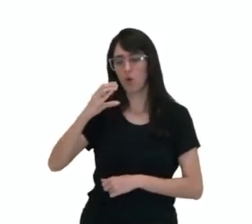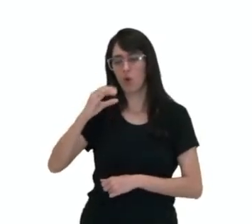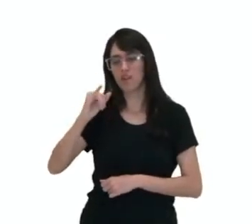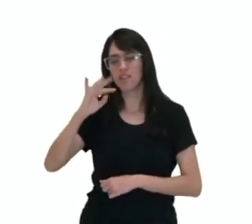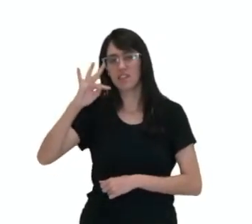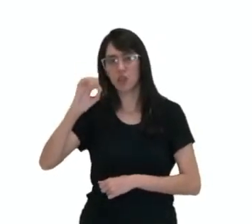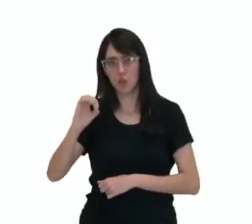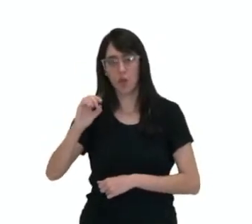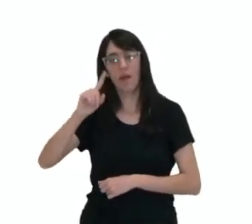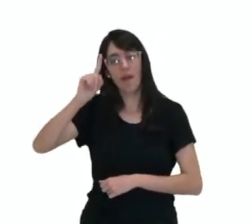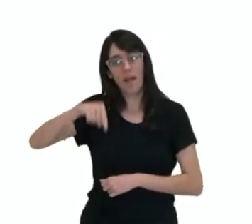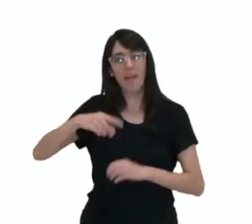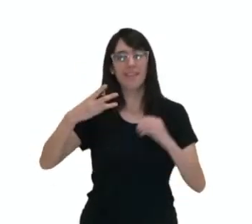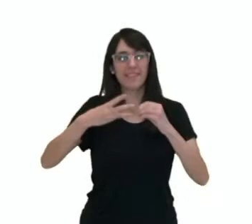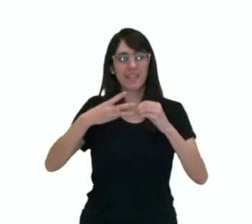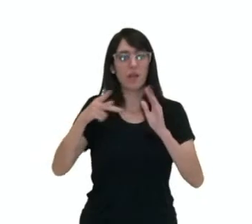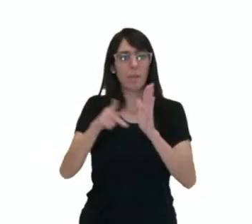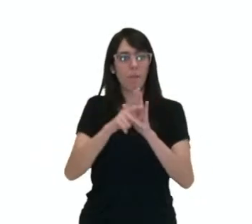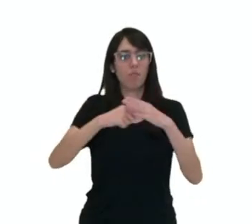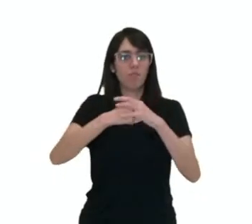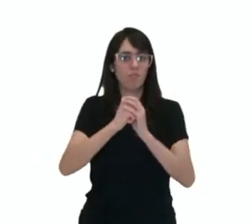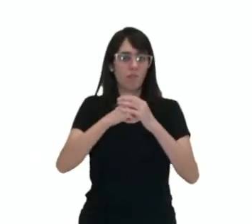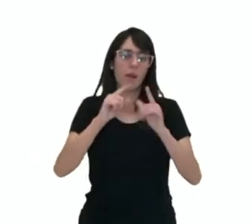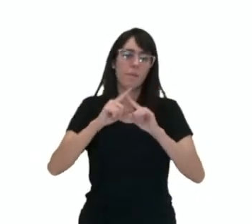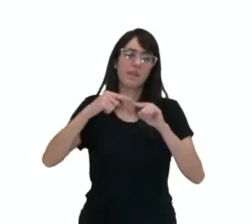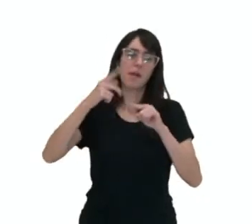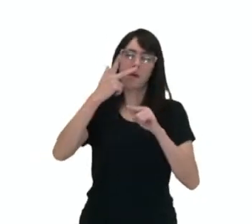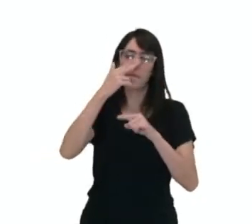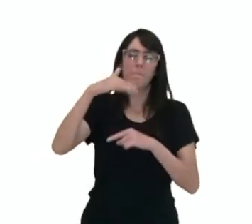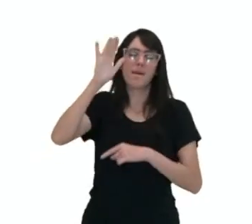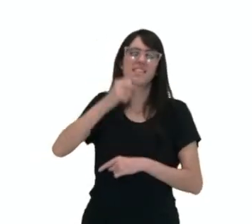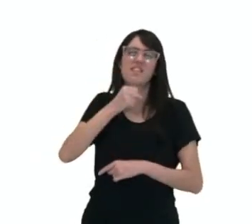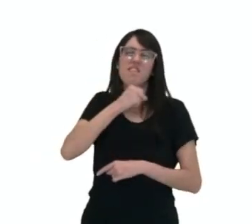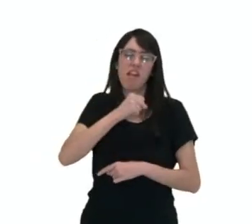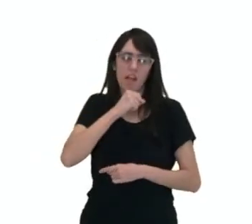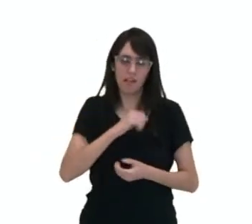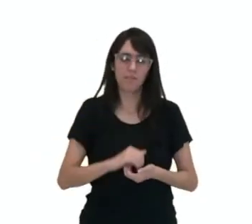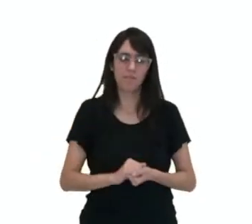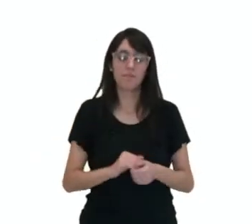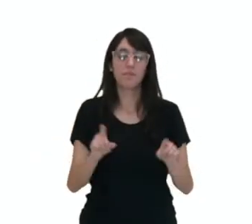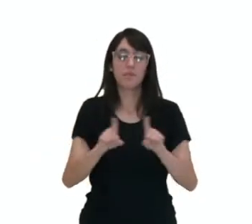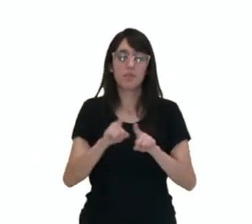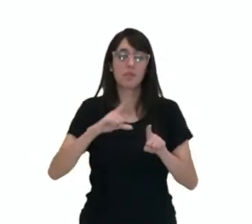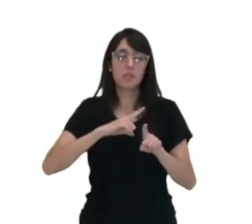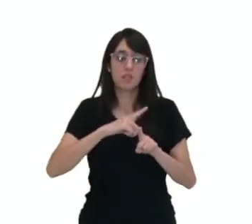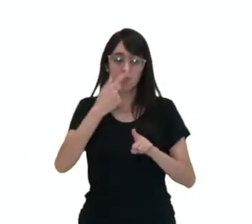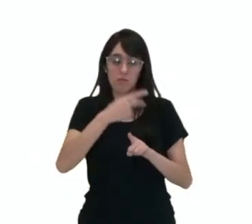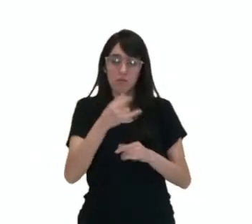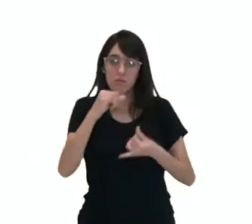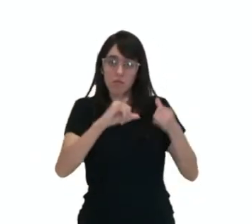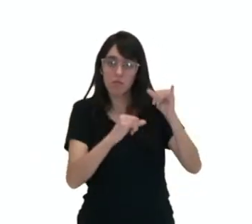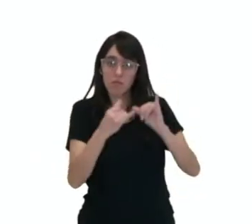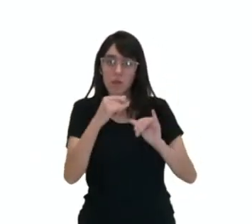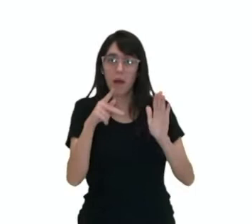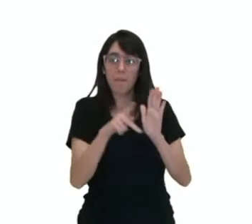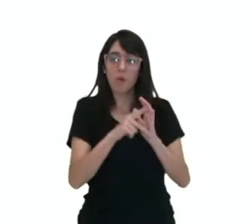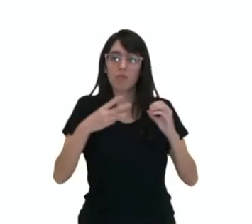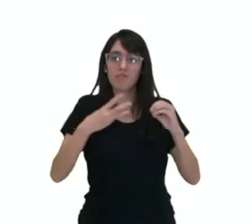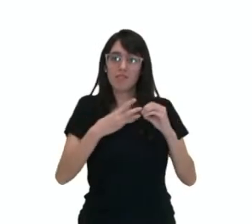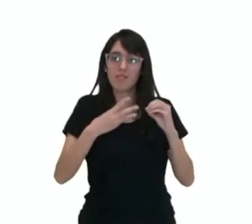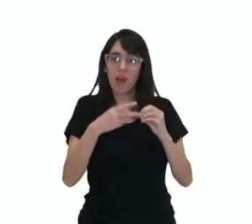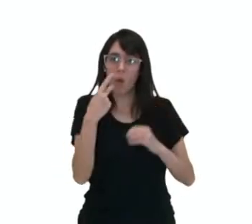da cartilagem, só que é uma célula mais velha, né? E também existe substância intercelular